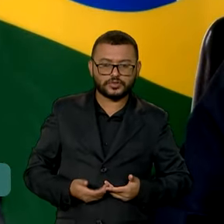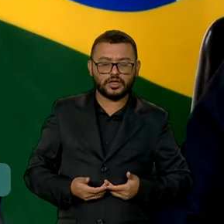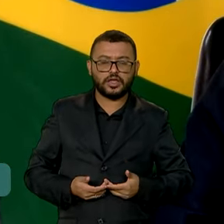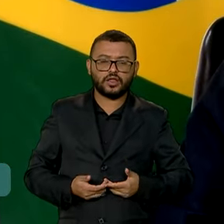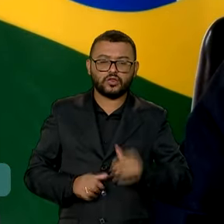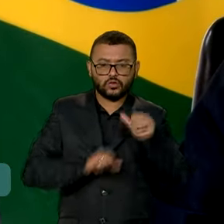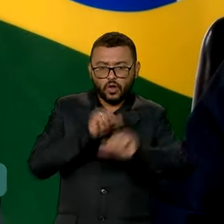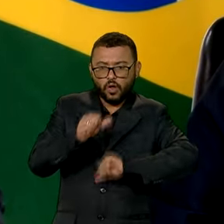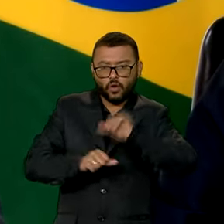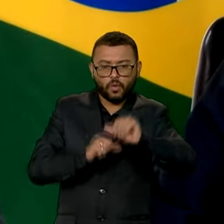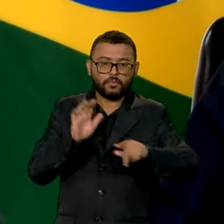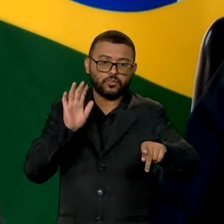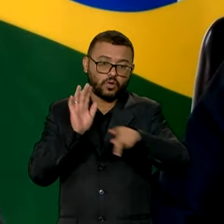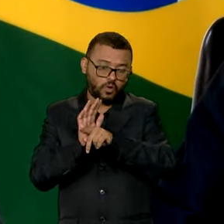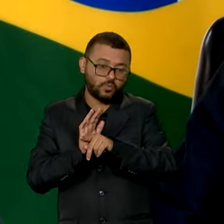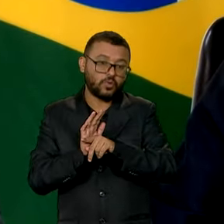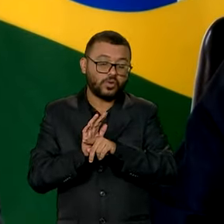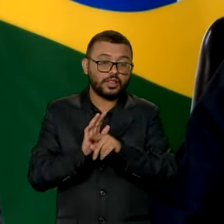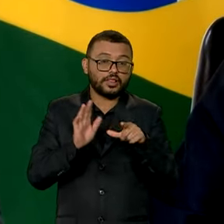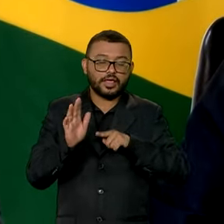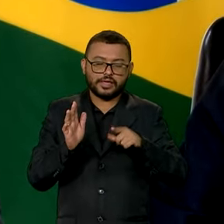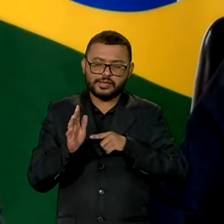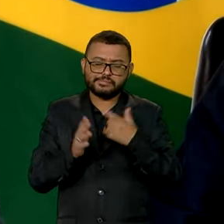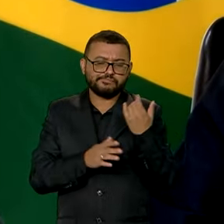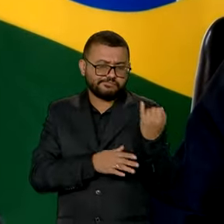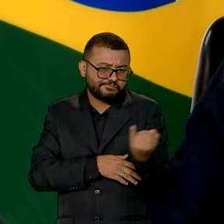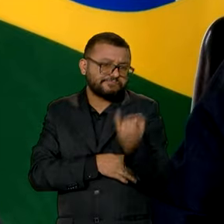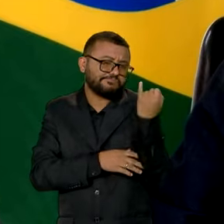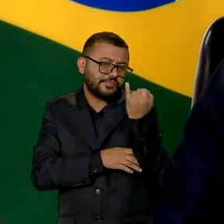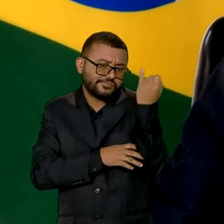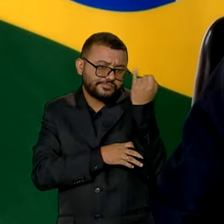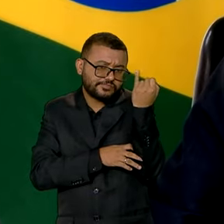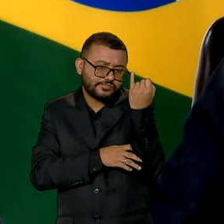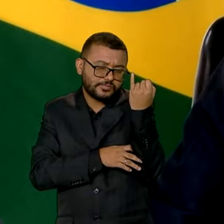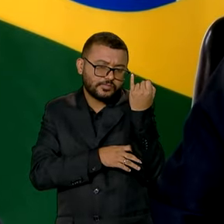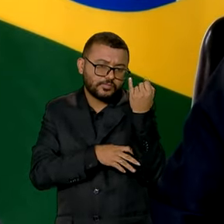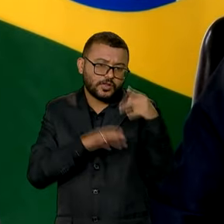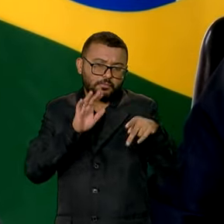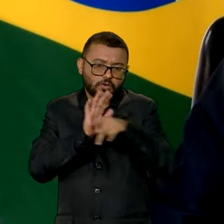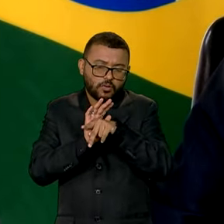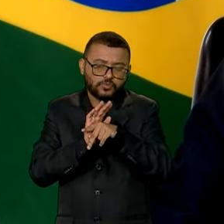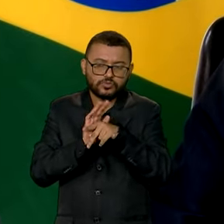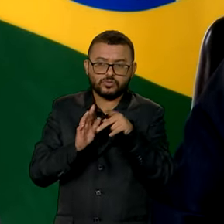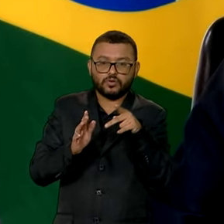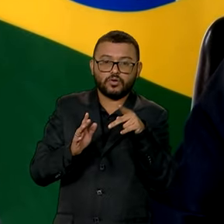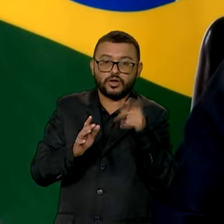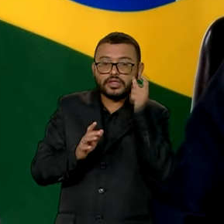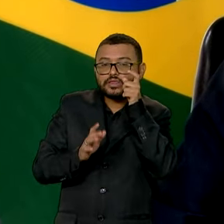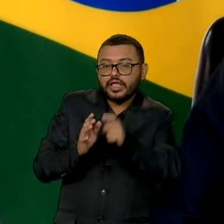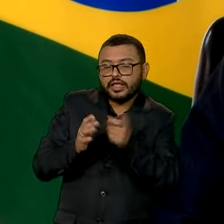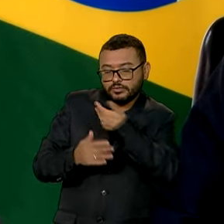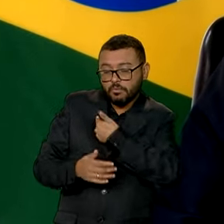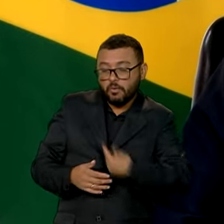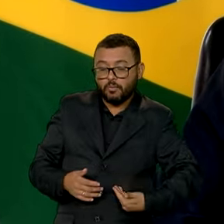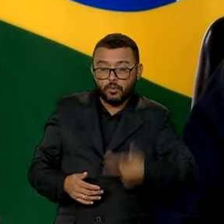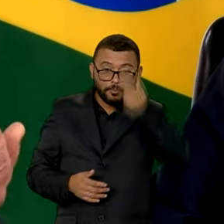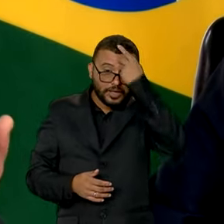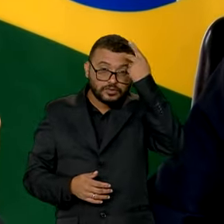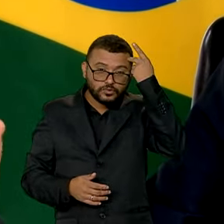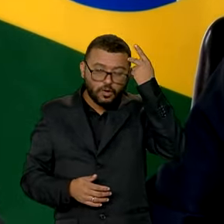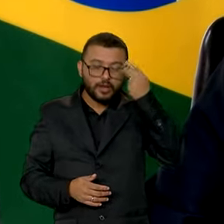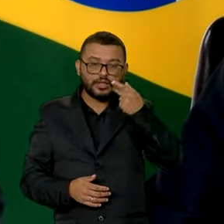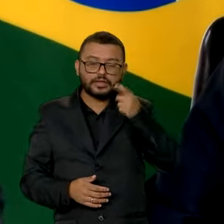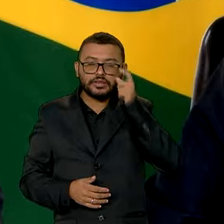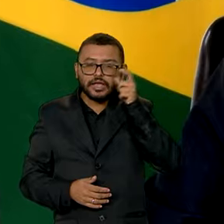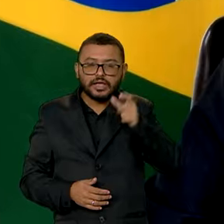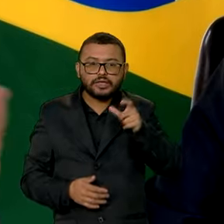Código de Processo Civil têm um componente muito importante, que é o interesse público. E, portanto,